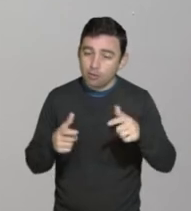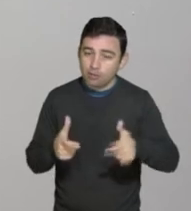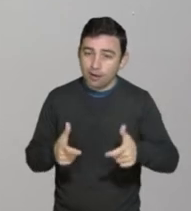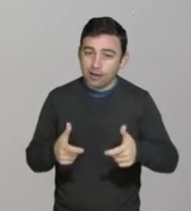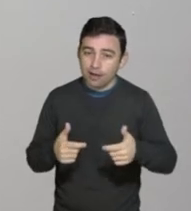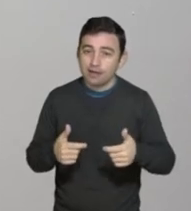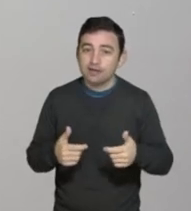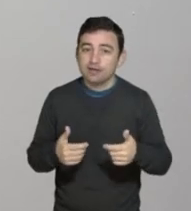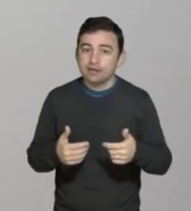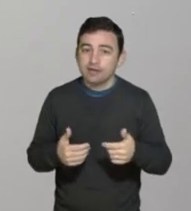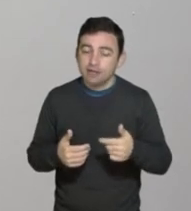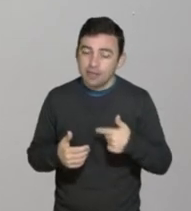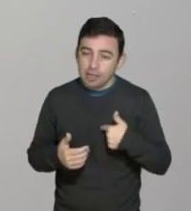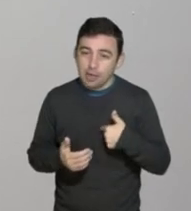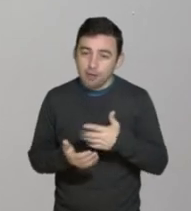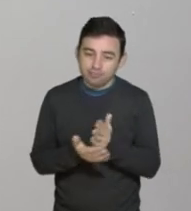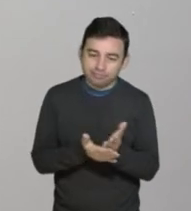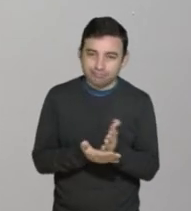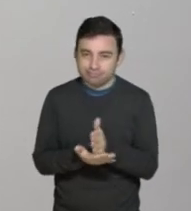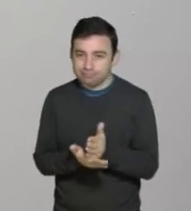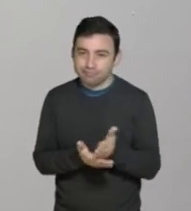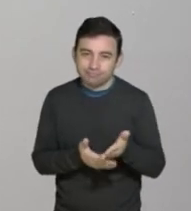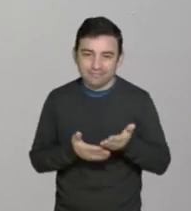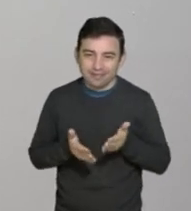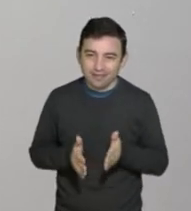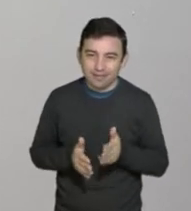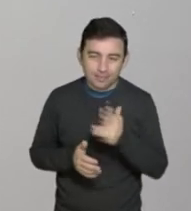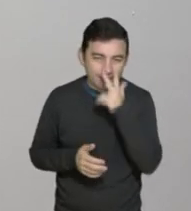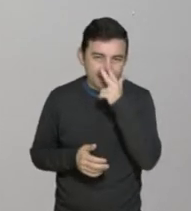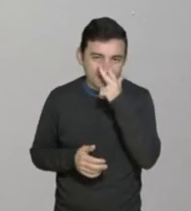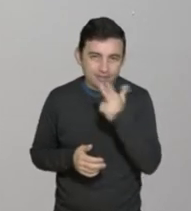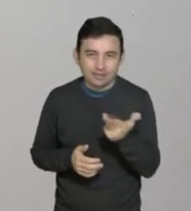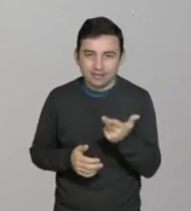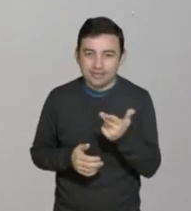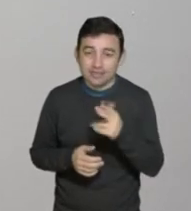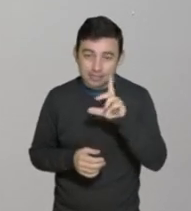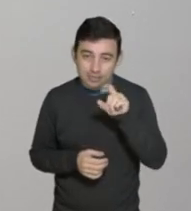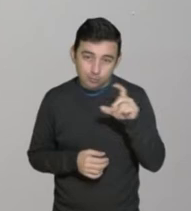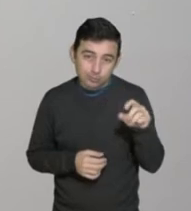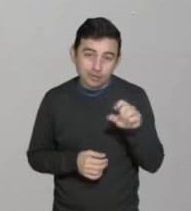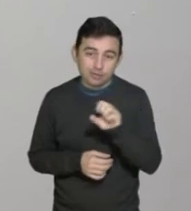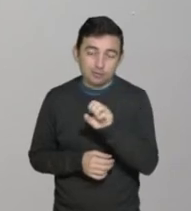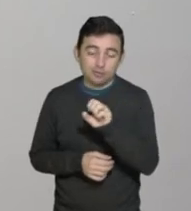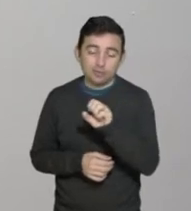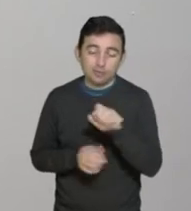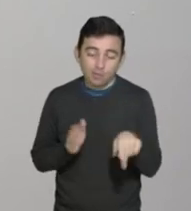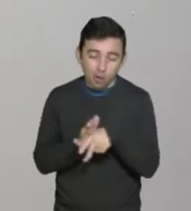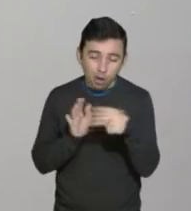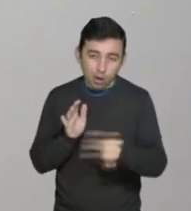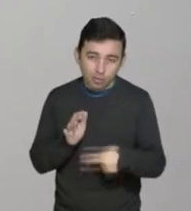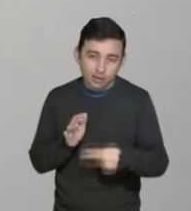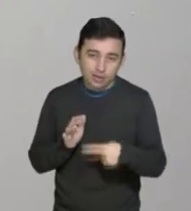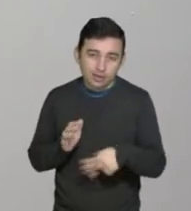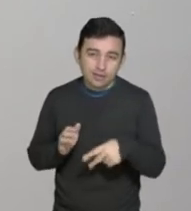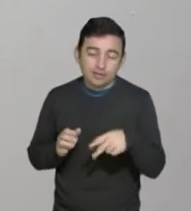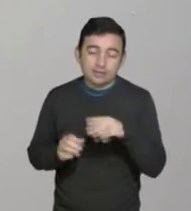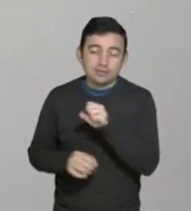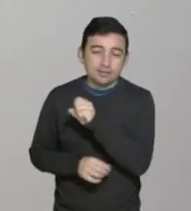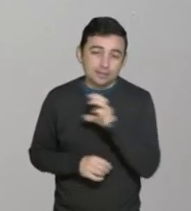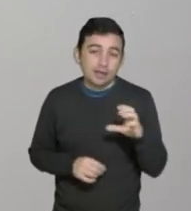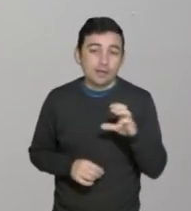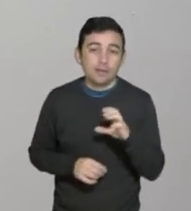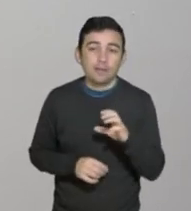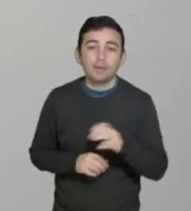diz, metade Guabiruba, metade Butuverá. Mas somos 100% catarinense, né? E lá tivemos, então, a escolha